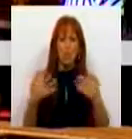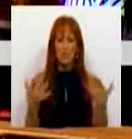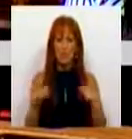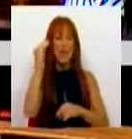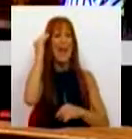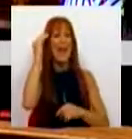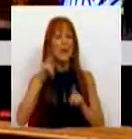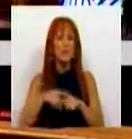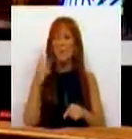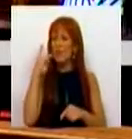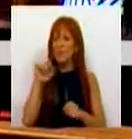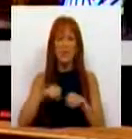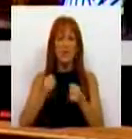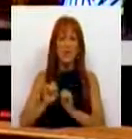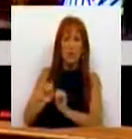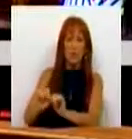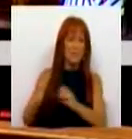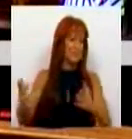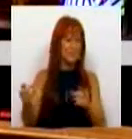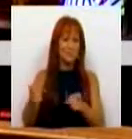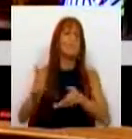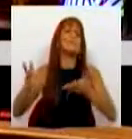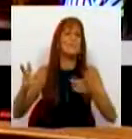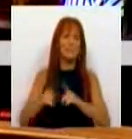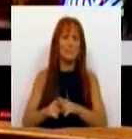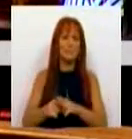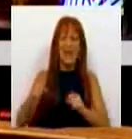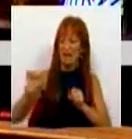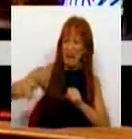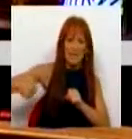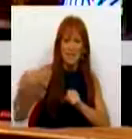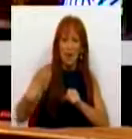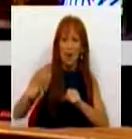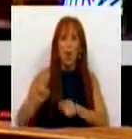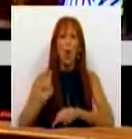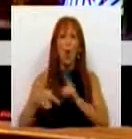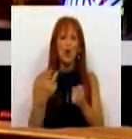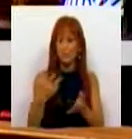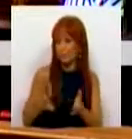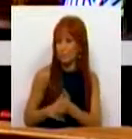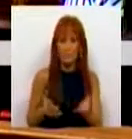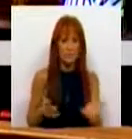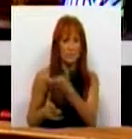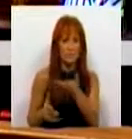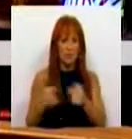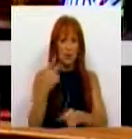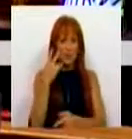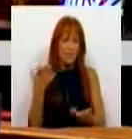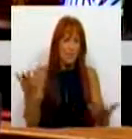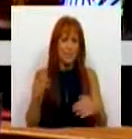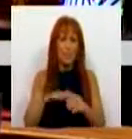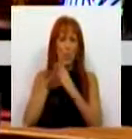a ilusão em que vivem os partidos da oposição não é mais do que uma negação daquela que é a realidade que todos vivemos. E por